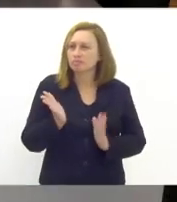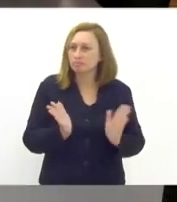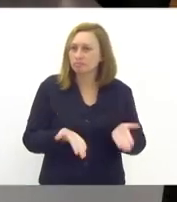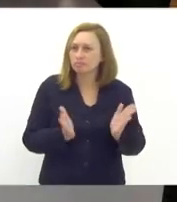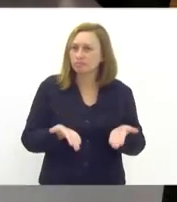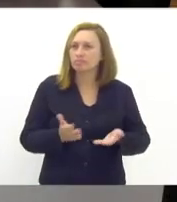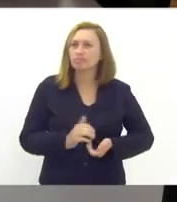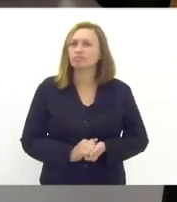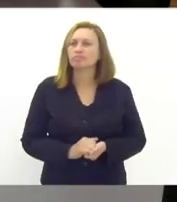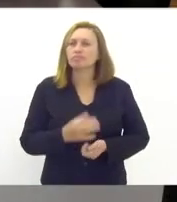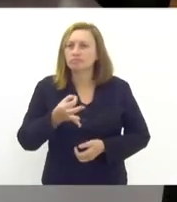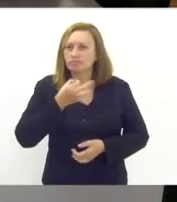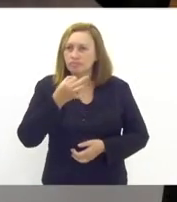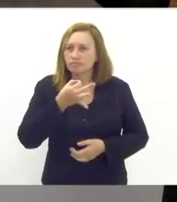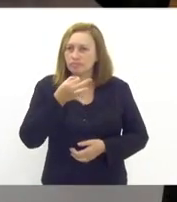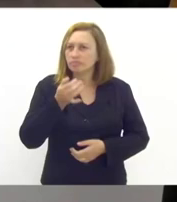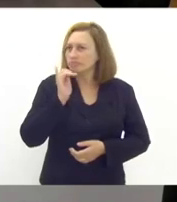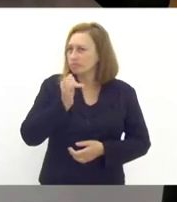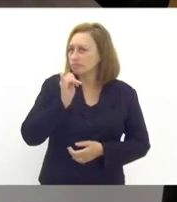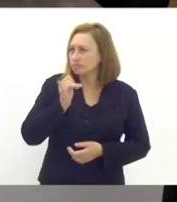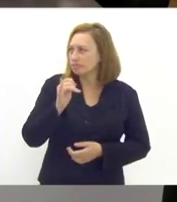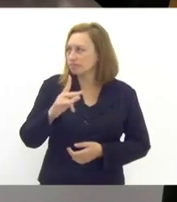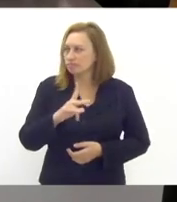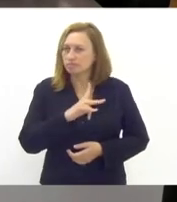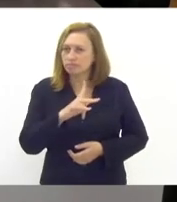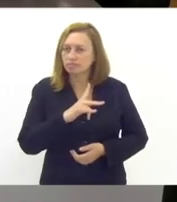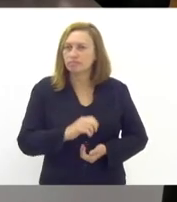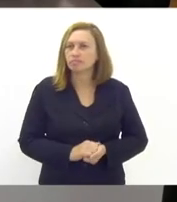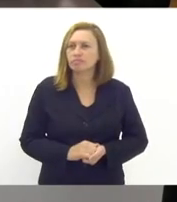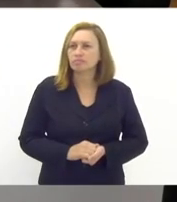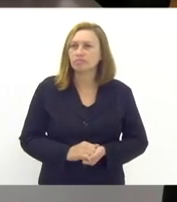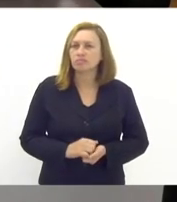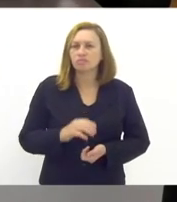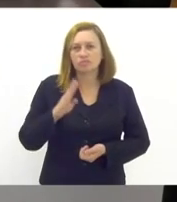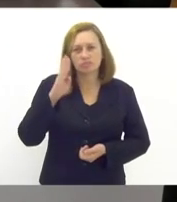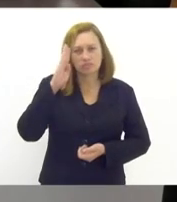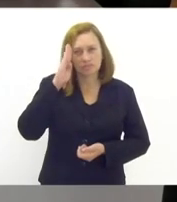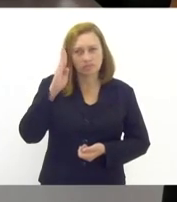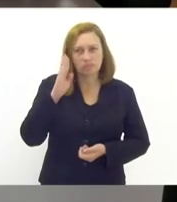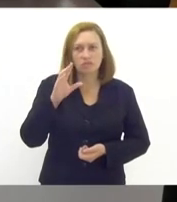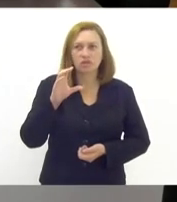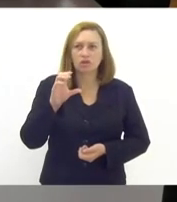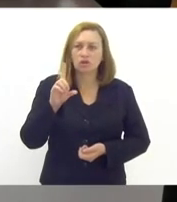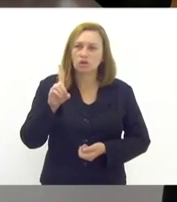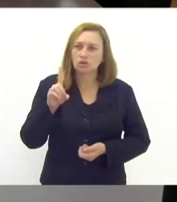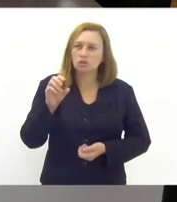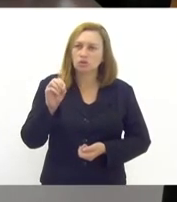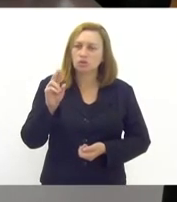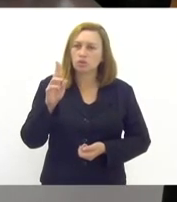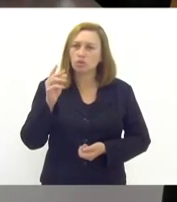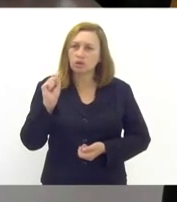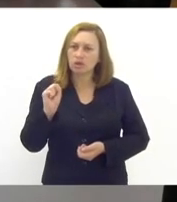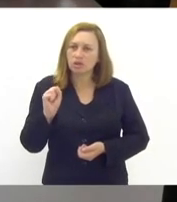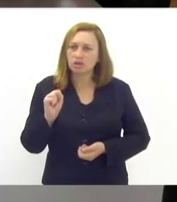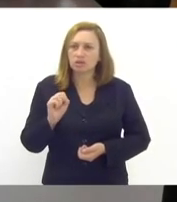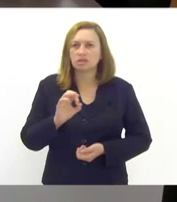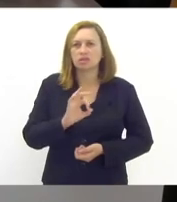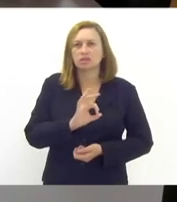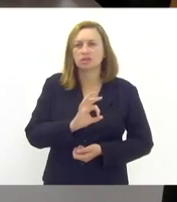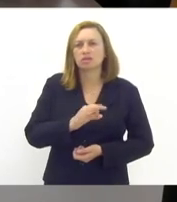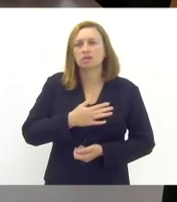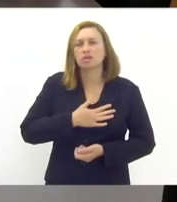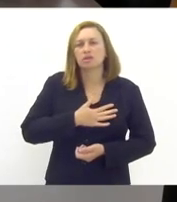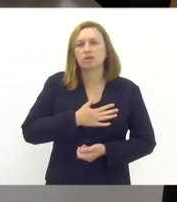o seu depoimento, o seu relato pessoal, o soldado Douglas de Oliveira Moreira, o soldado da PM do Estado do